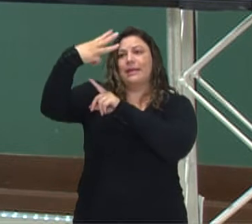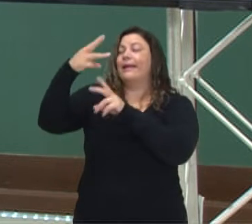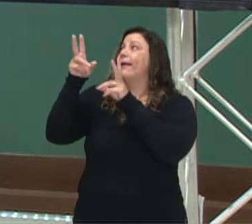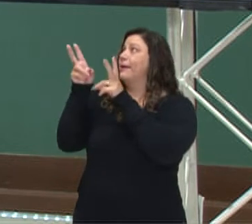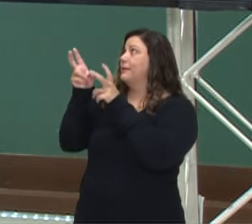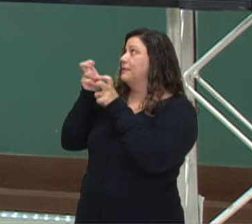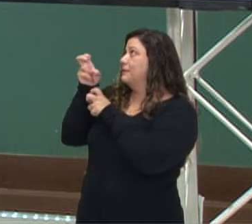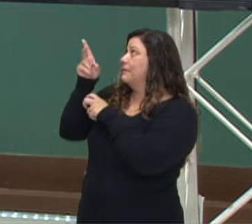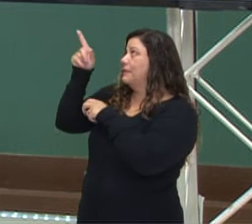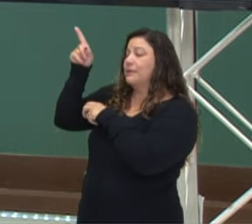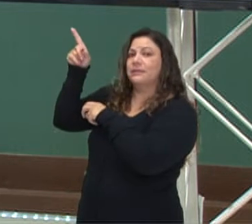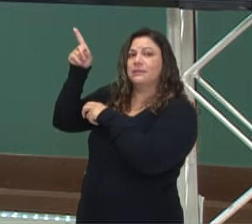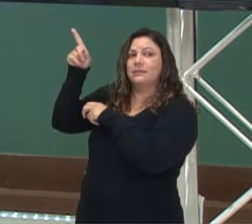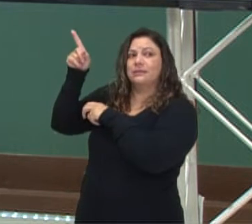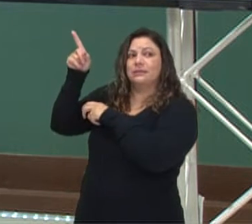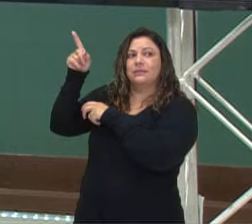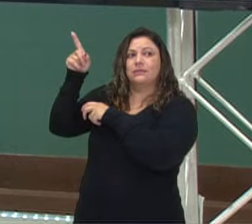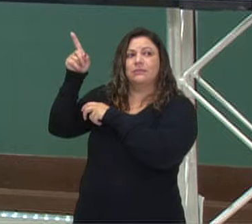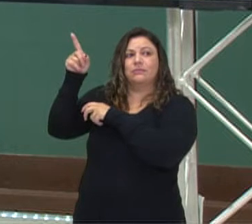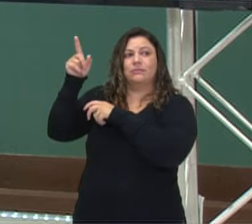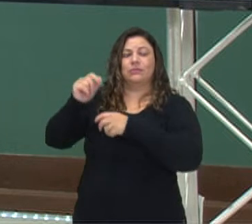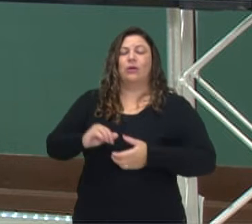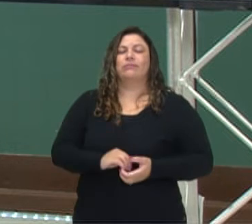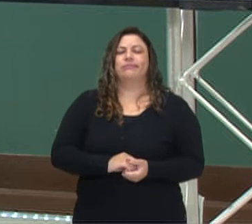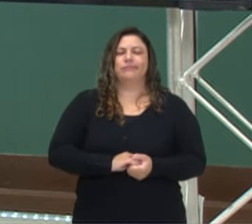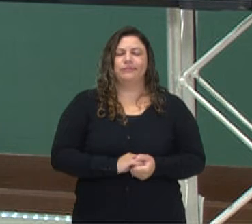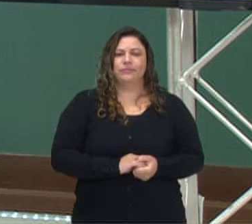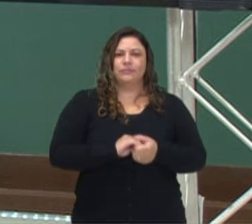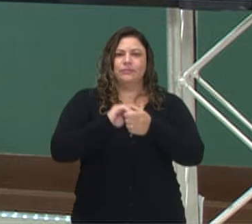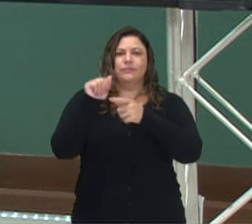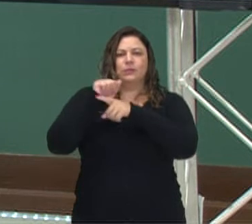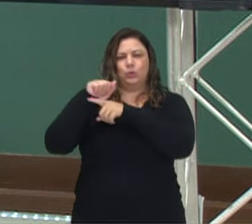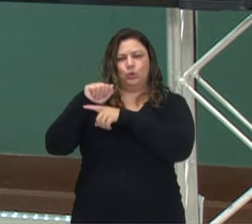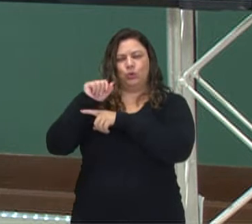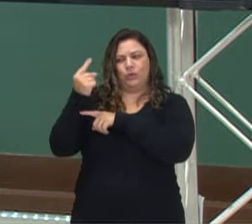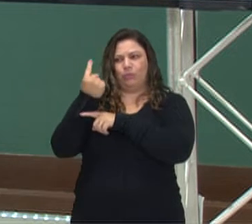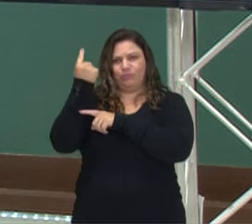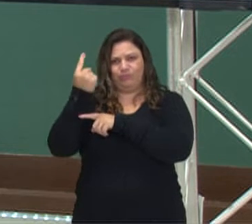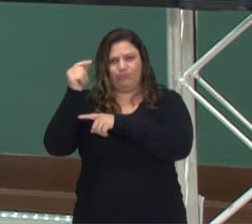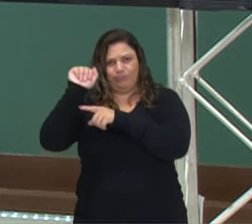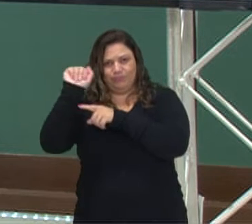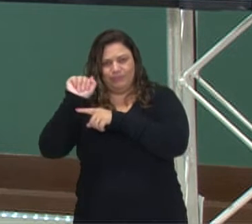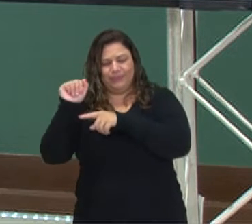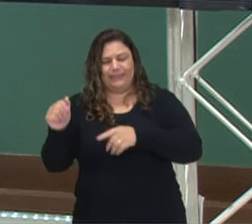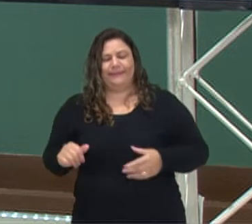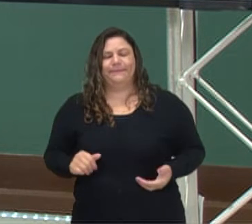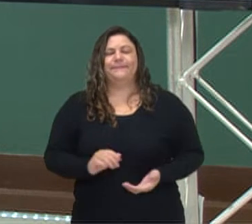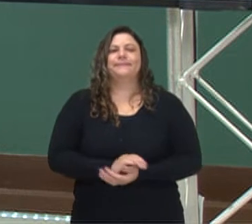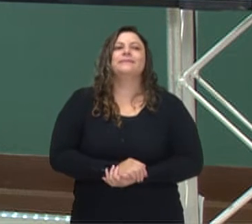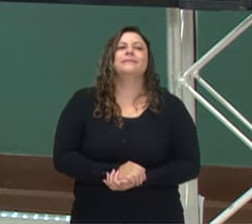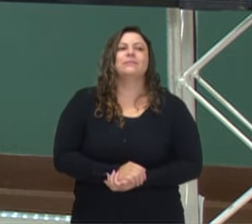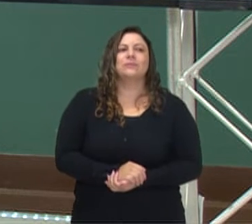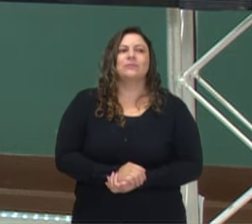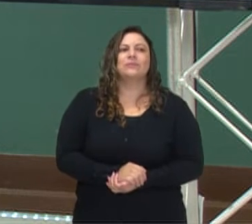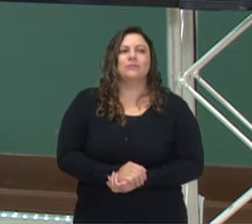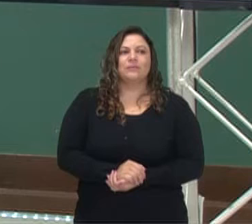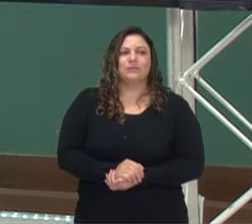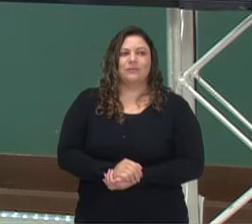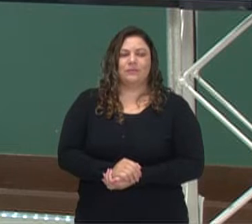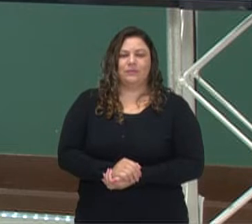certo? Deixa eu tirar esse 1 daqui, para você não pensar que tem umzinho em cima, tá? Então ele fica aqui.